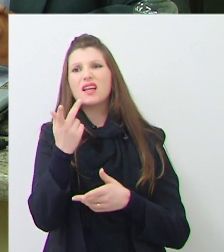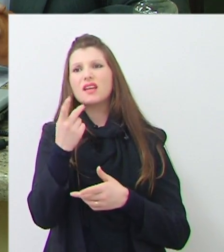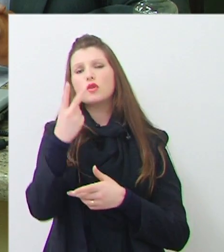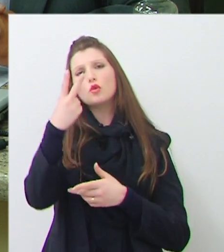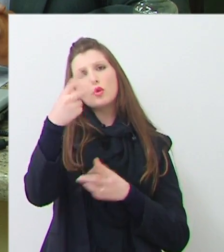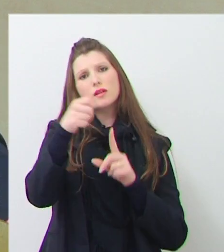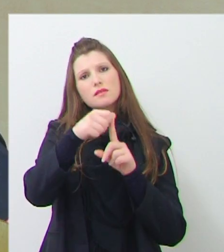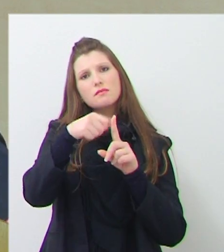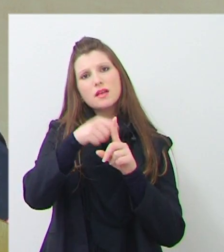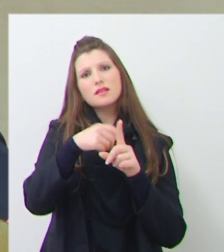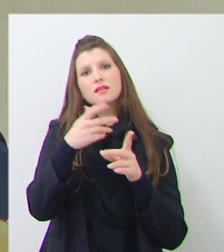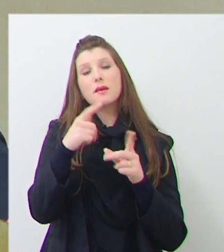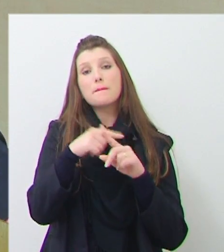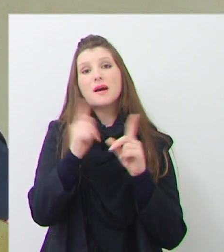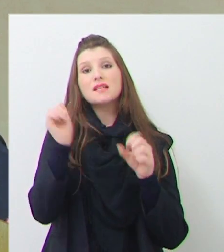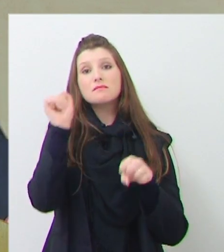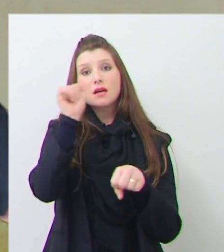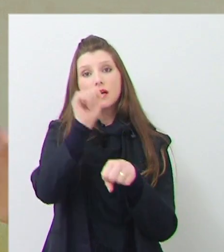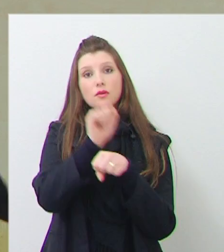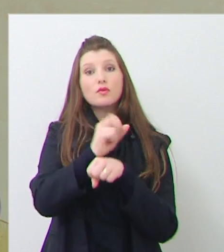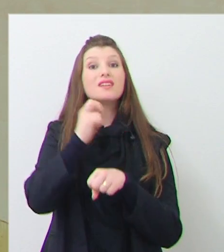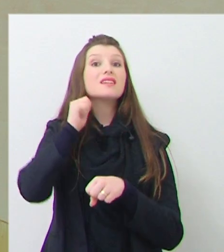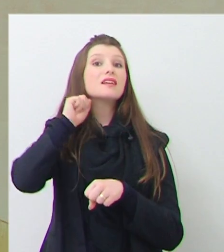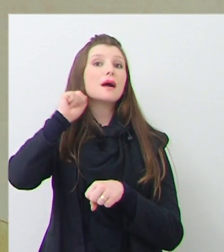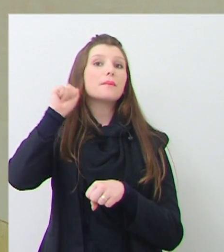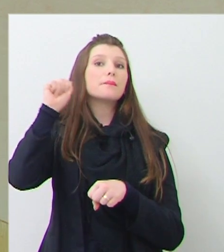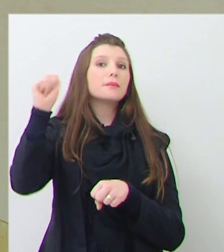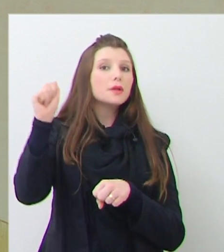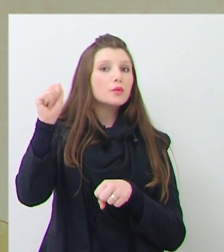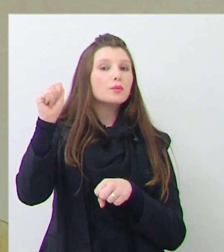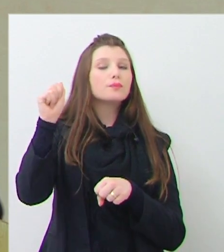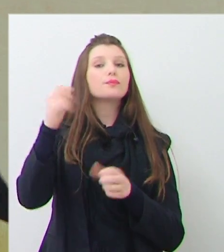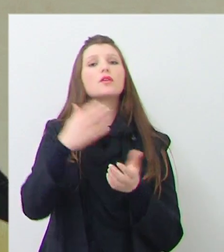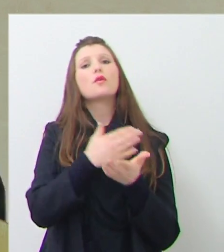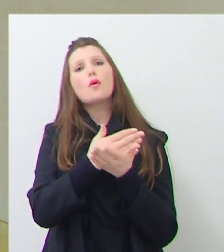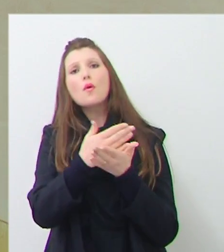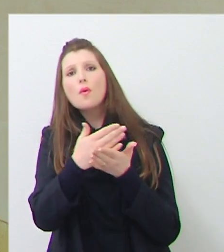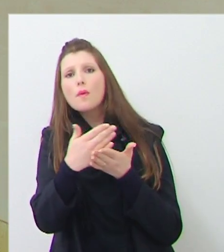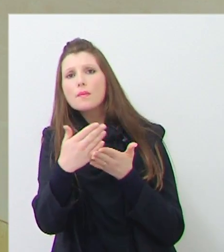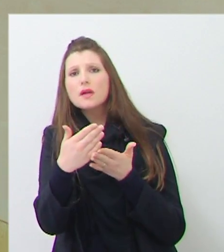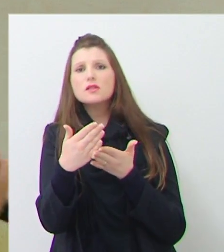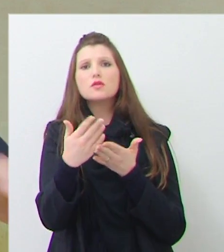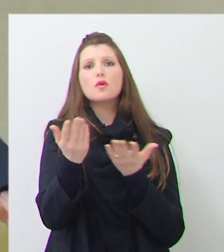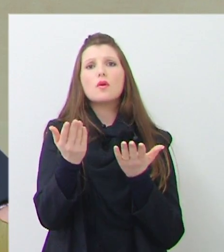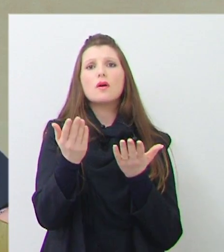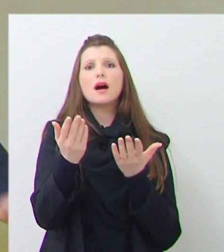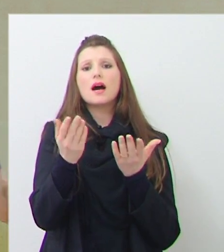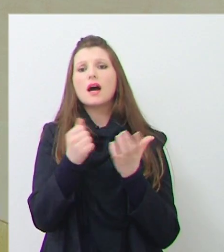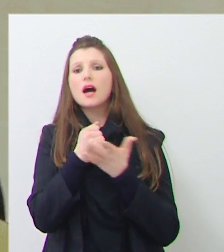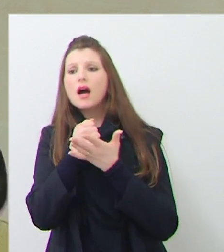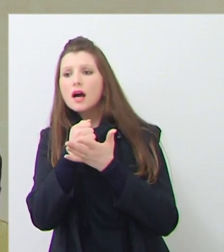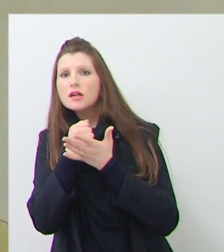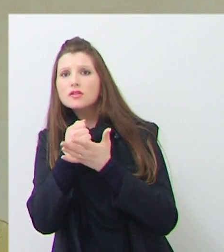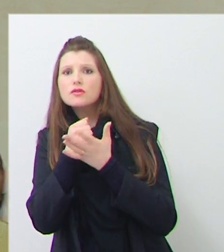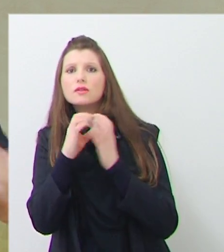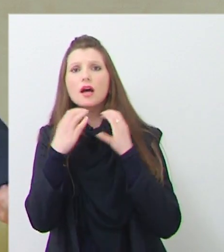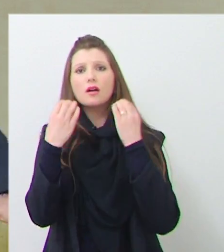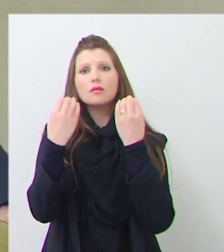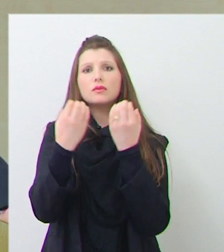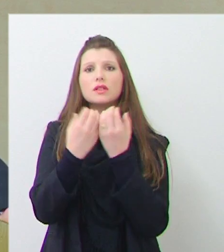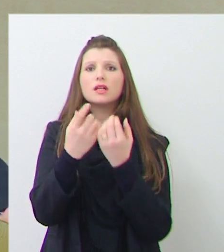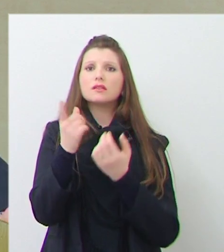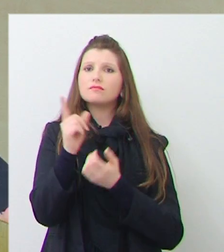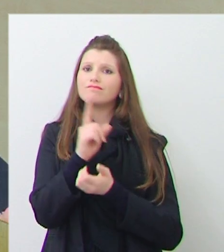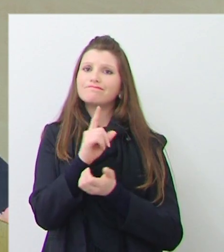nós estivemos lá. Está feio mesmo. E a obra está lá, começou-se, e ao invés de ajudar aquela comunidade, nós prejudicamos